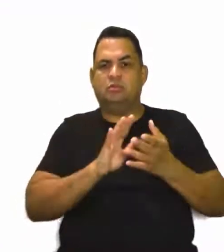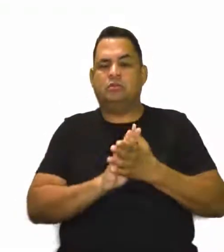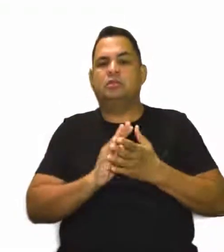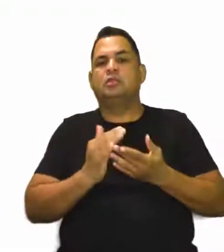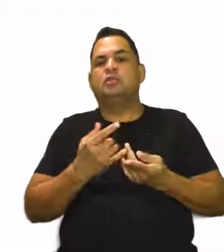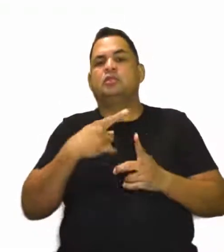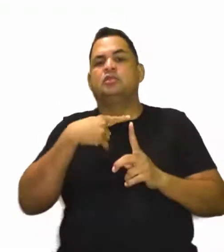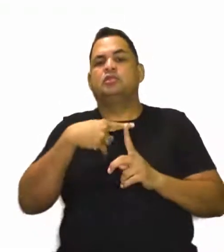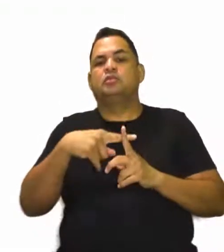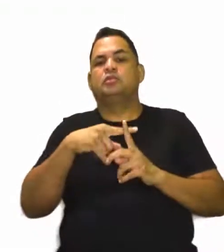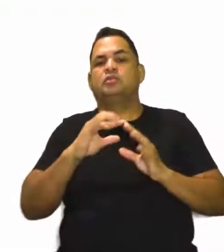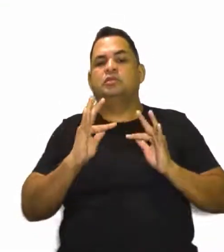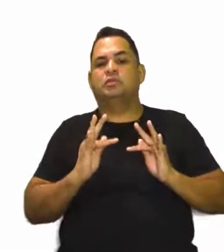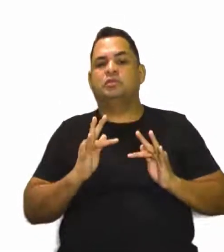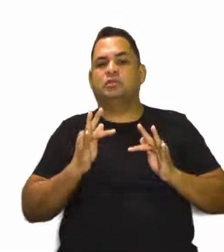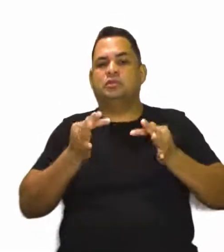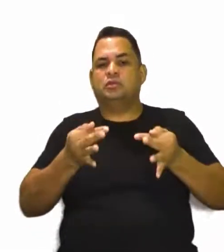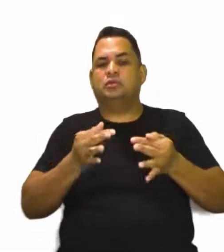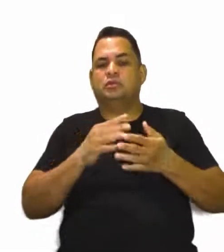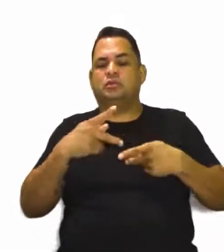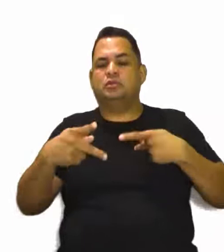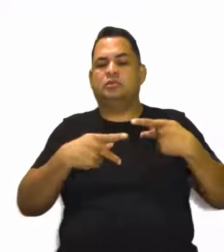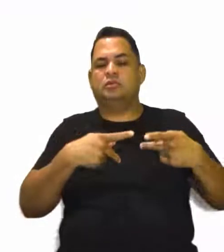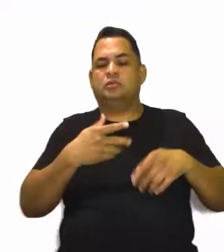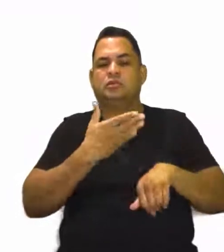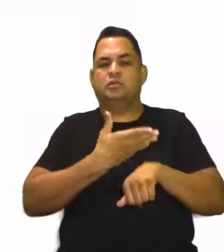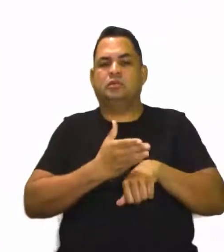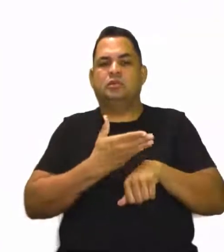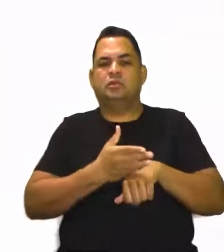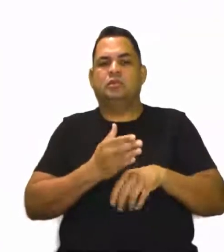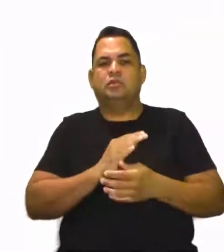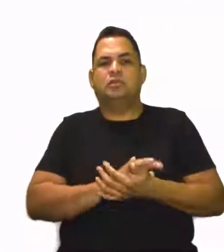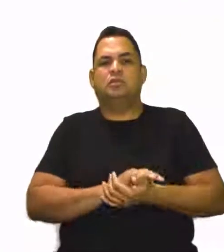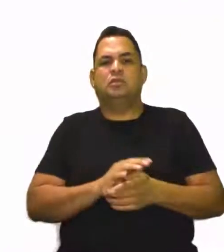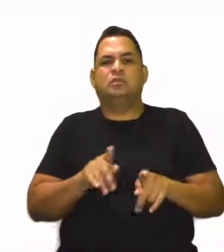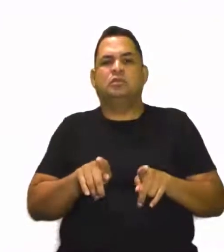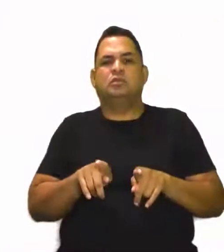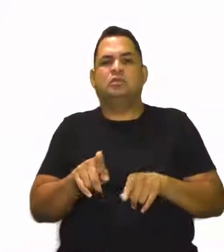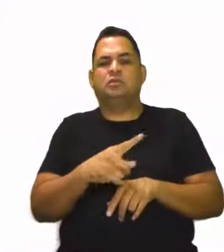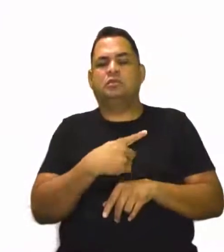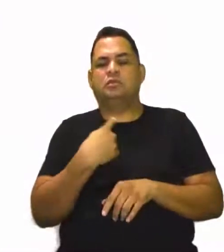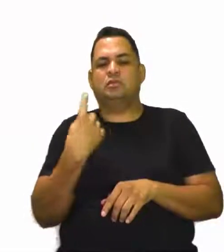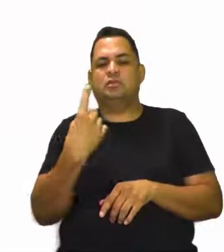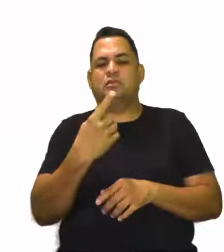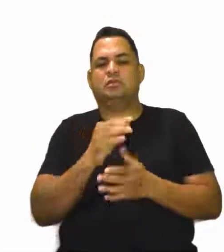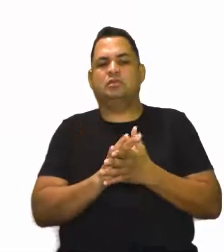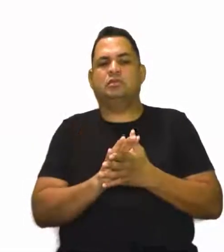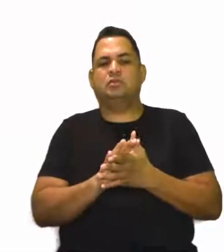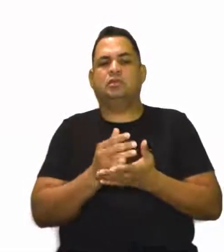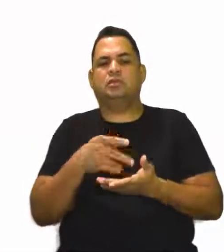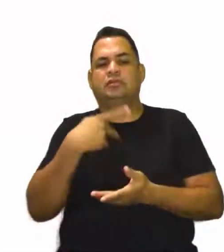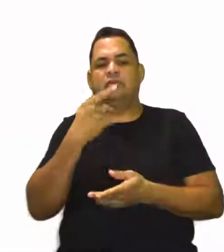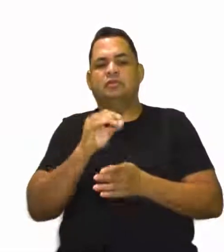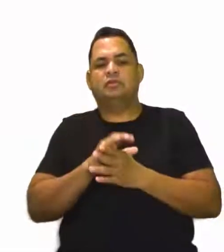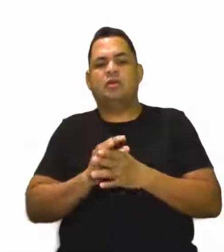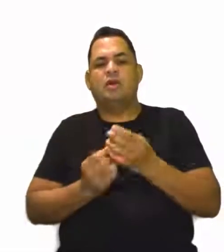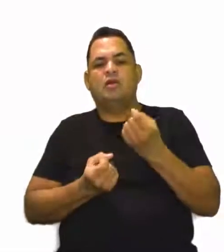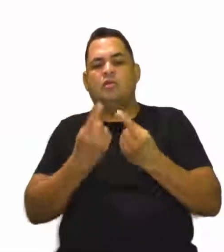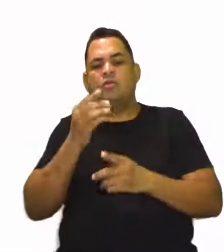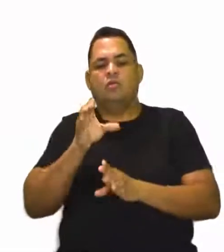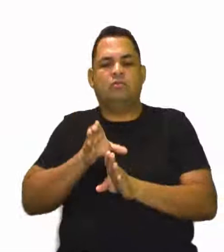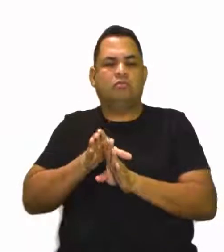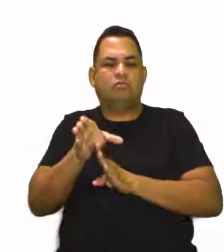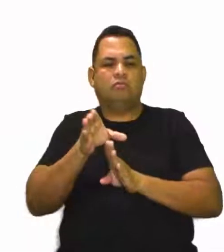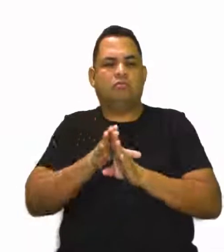que é feita ao final do programa de treinamento. Nós também falamos sobre algumas orientações